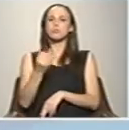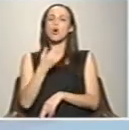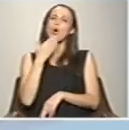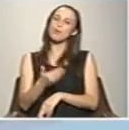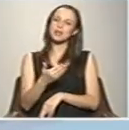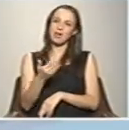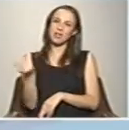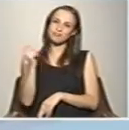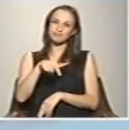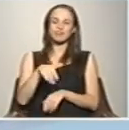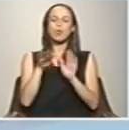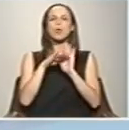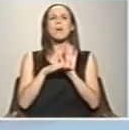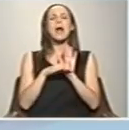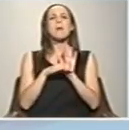estar connosco.